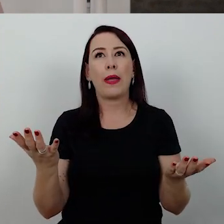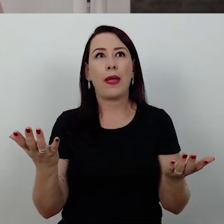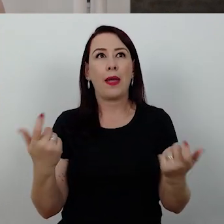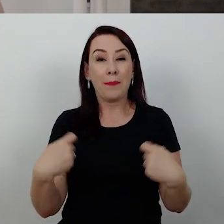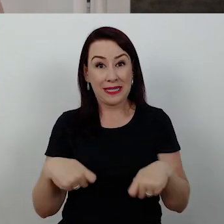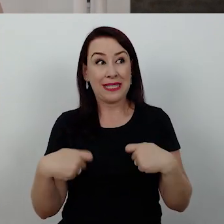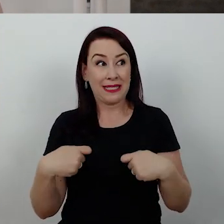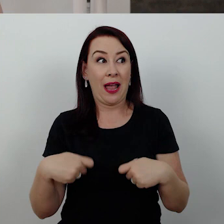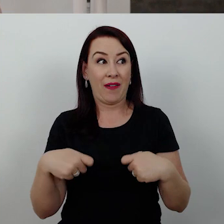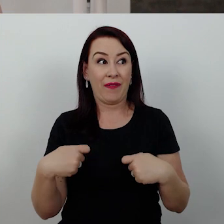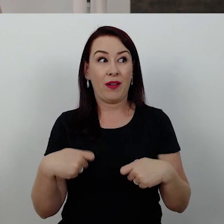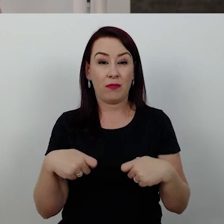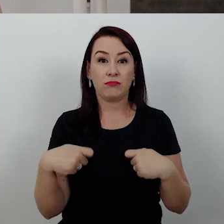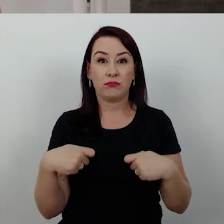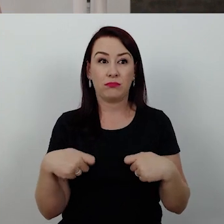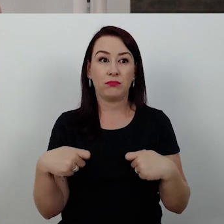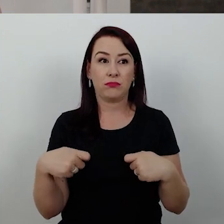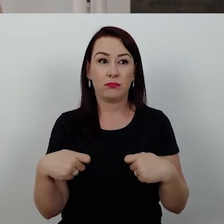ser